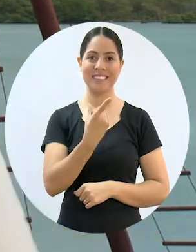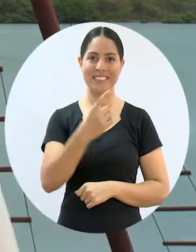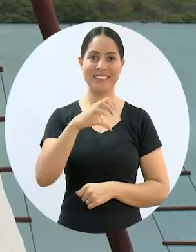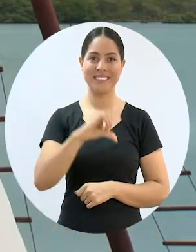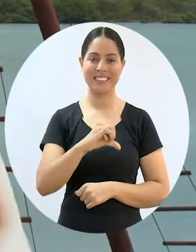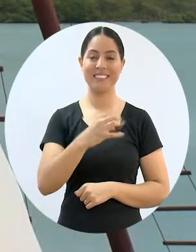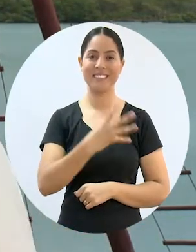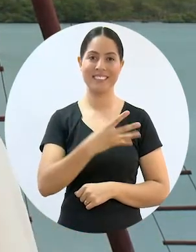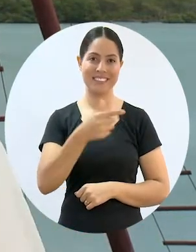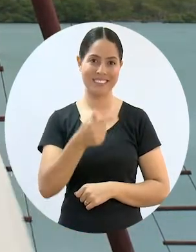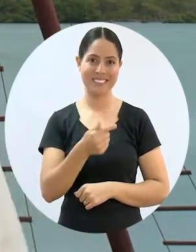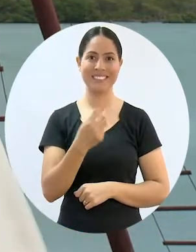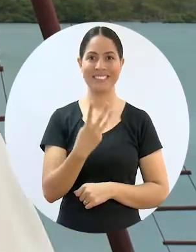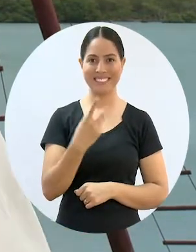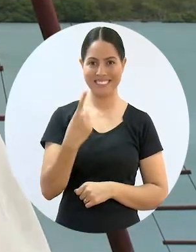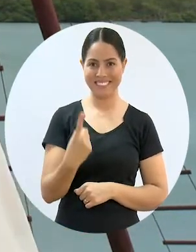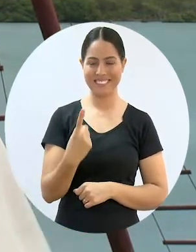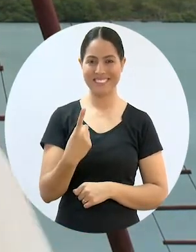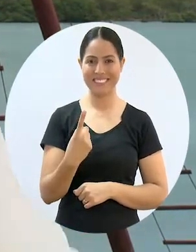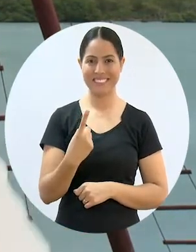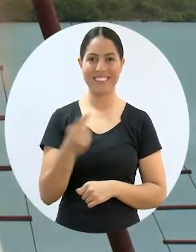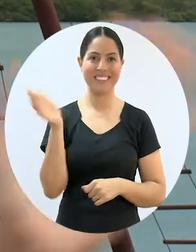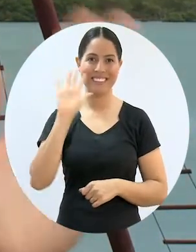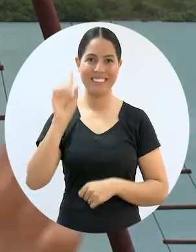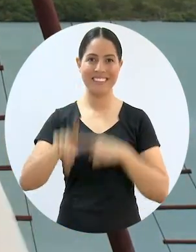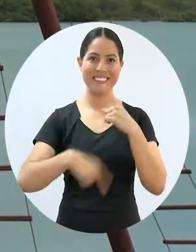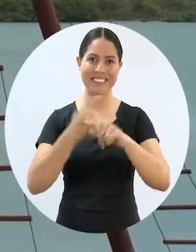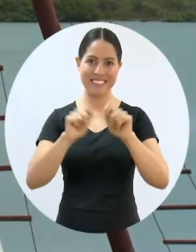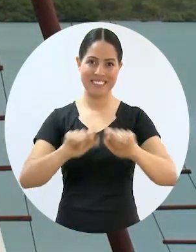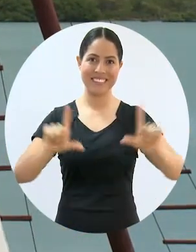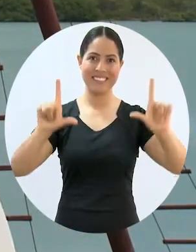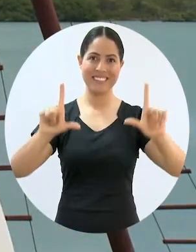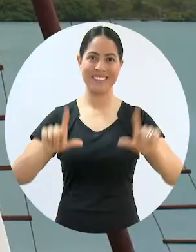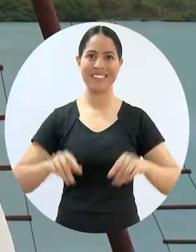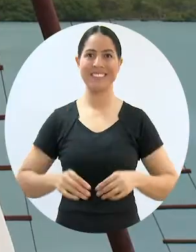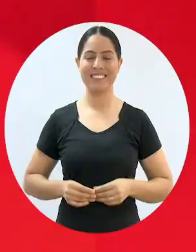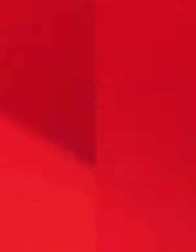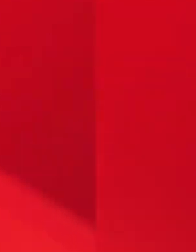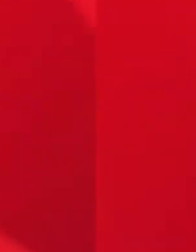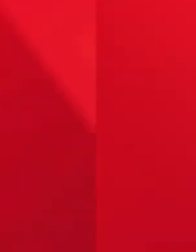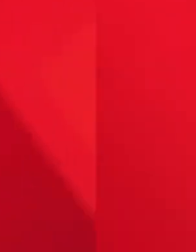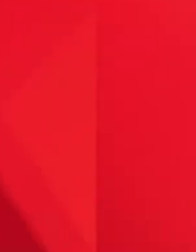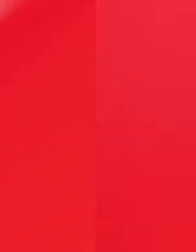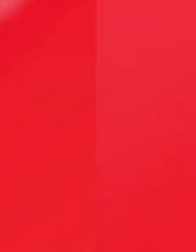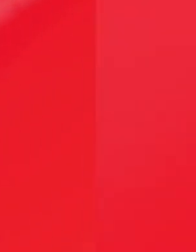999194731. Tchau, tchau e até o próximo programa.